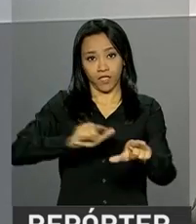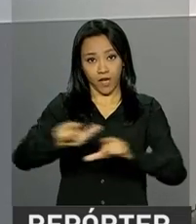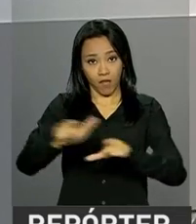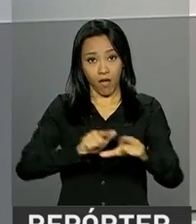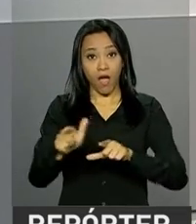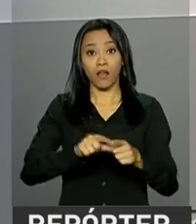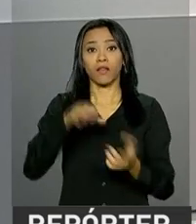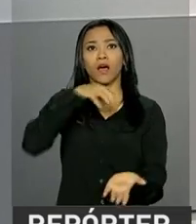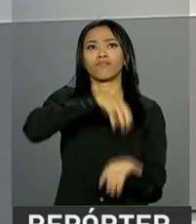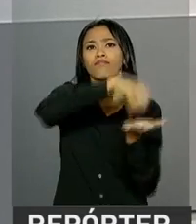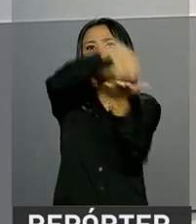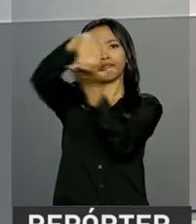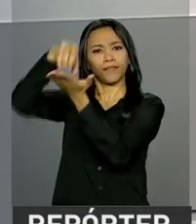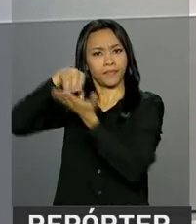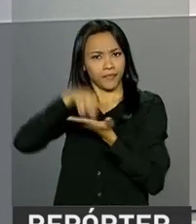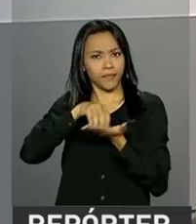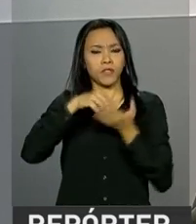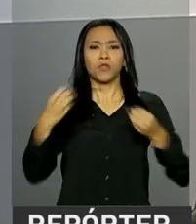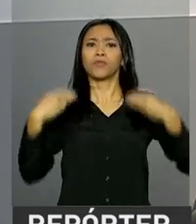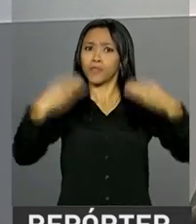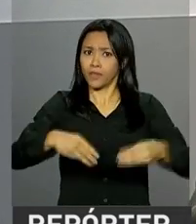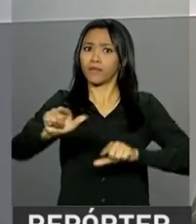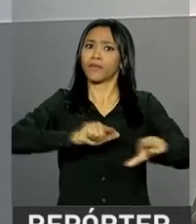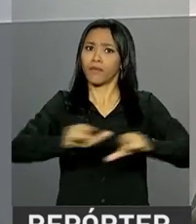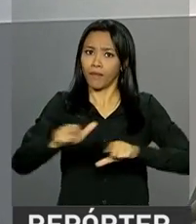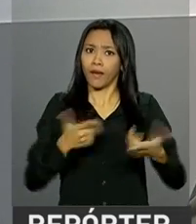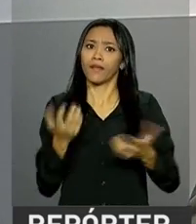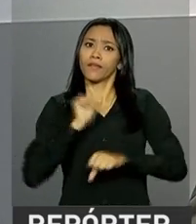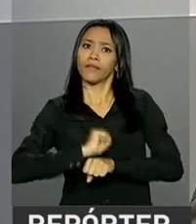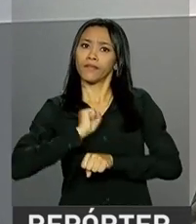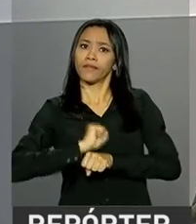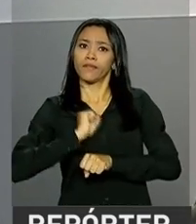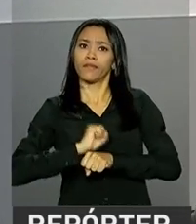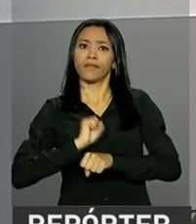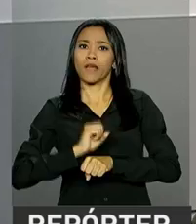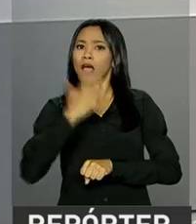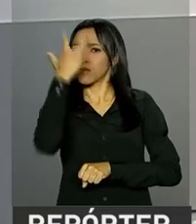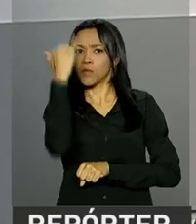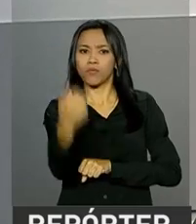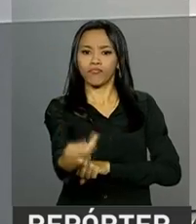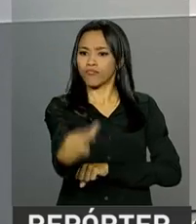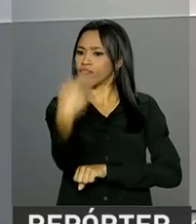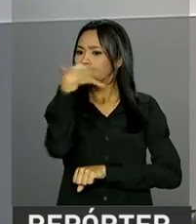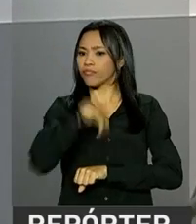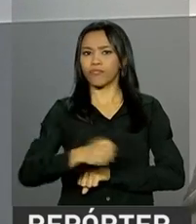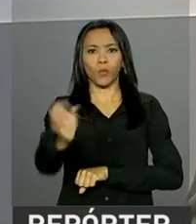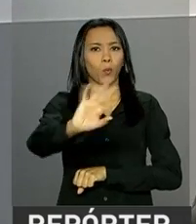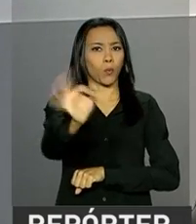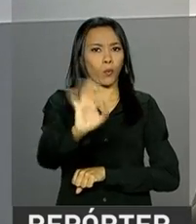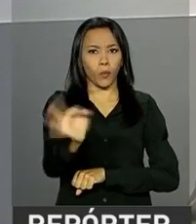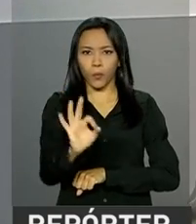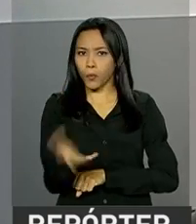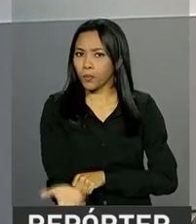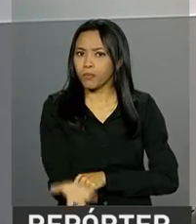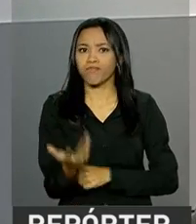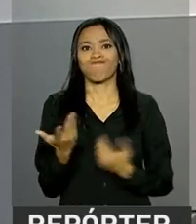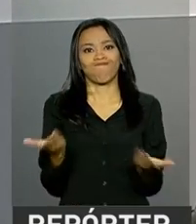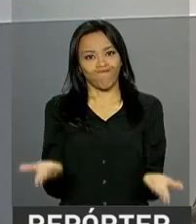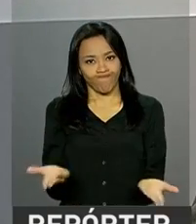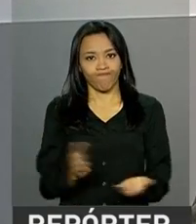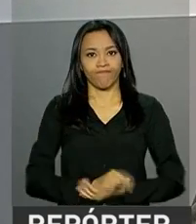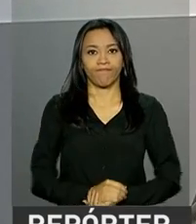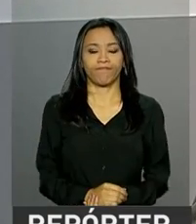gerências e agências do Ministério do Trabalho em todo o país À Espera De quem solicitou mas não foi buscar